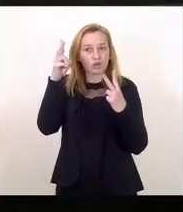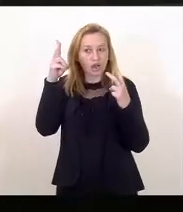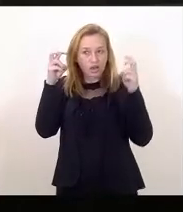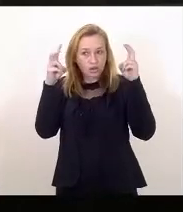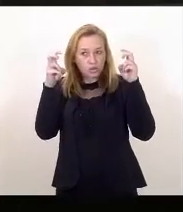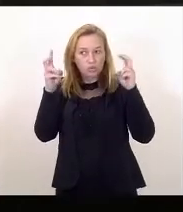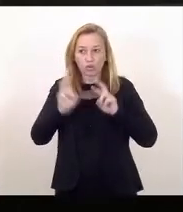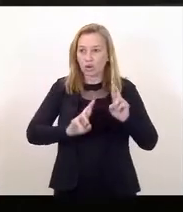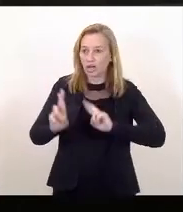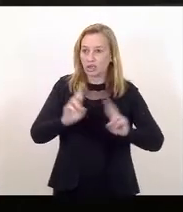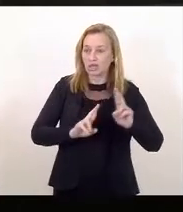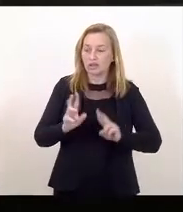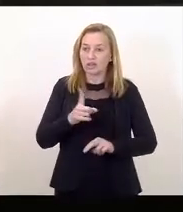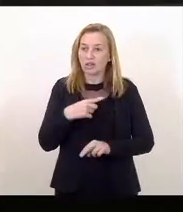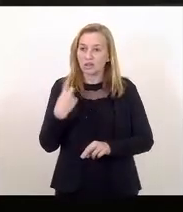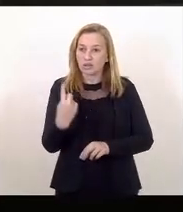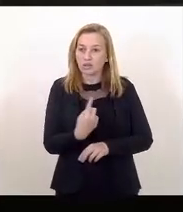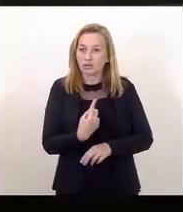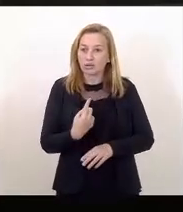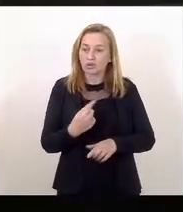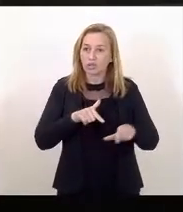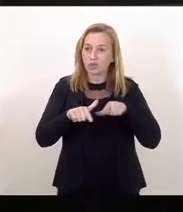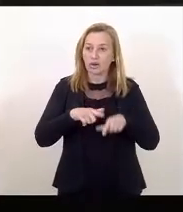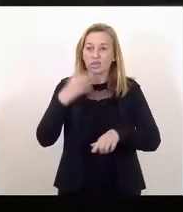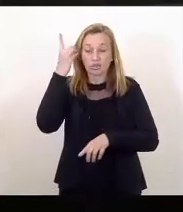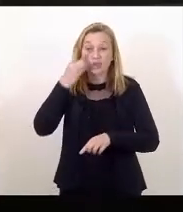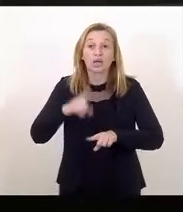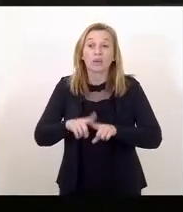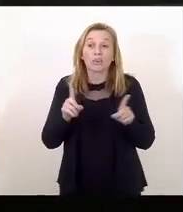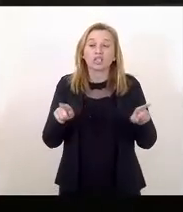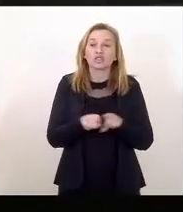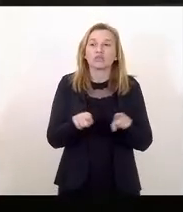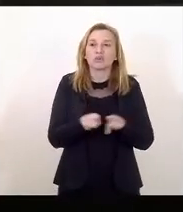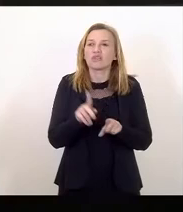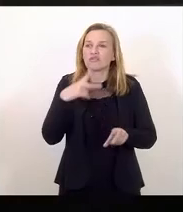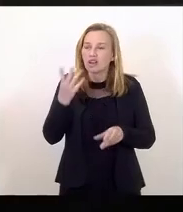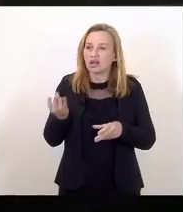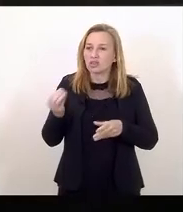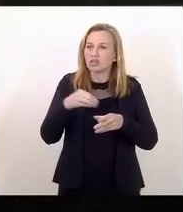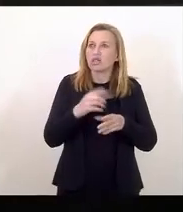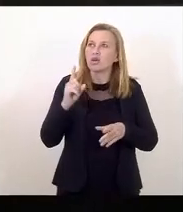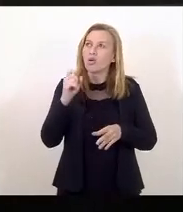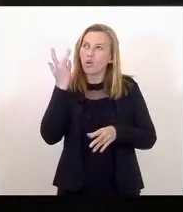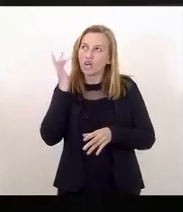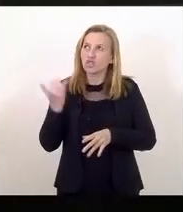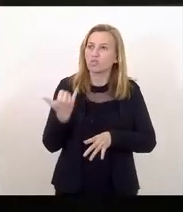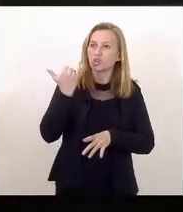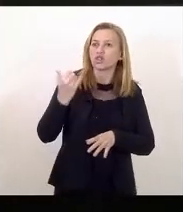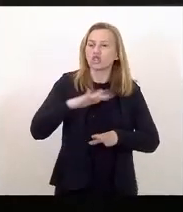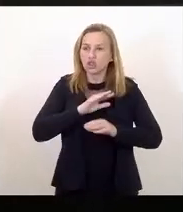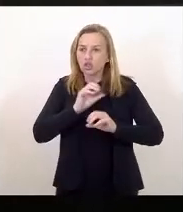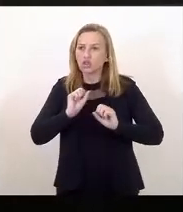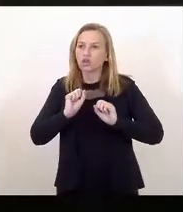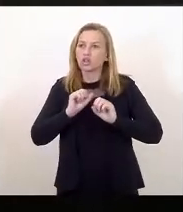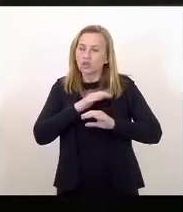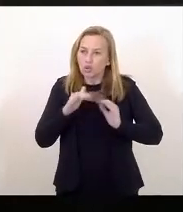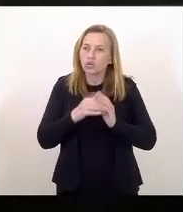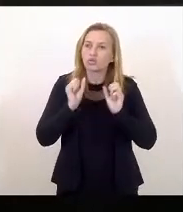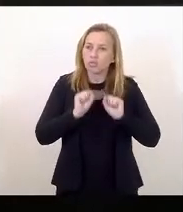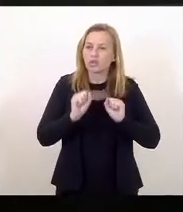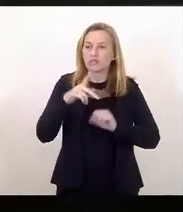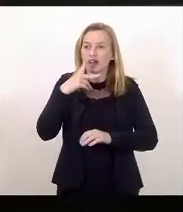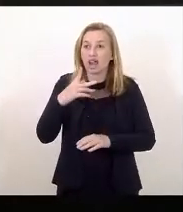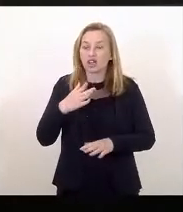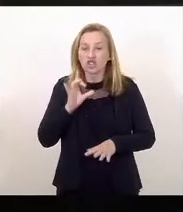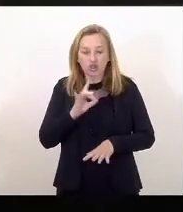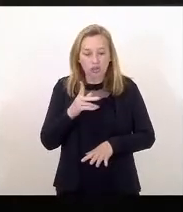relativos à nossa atividade parlamentar, mas, considerando o tempo, e acho importante que todos possam falar, eu vou apenas